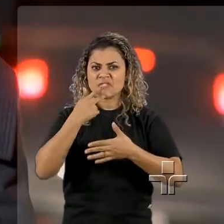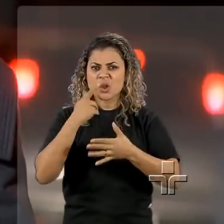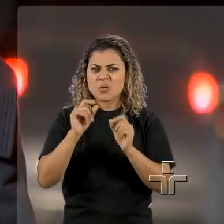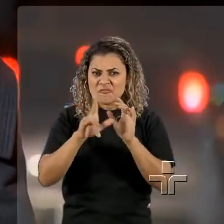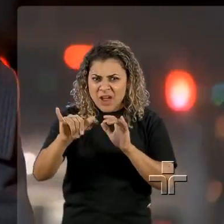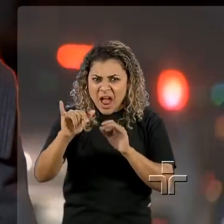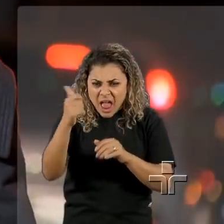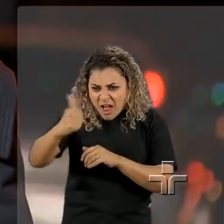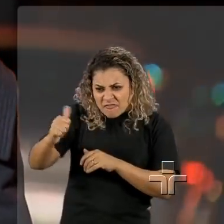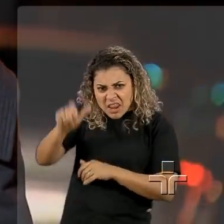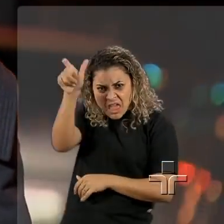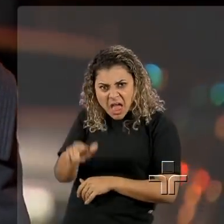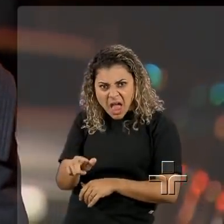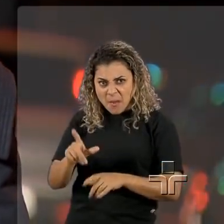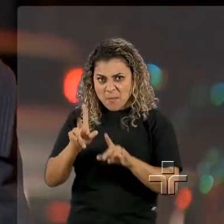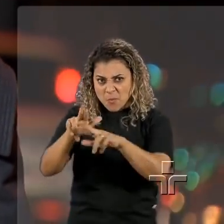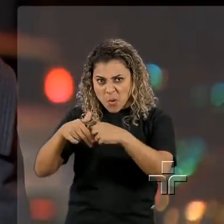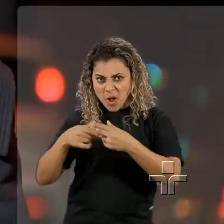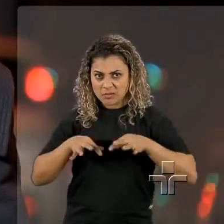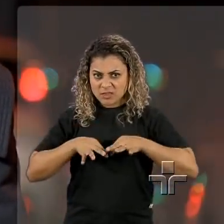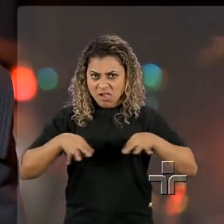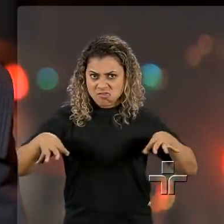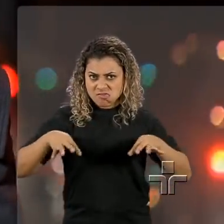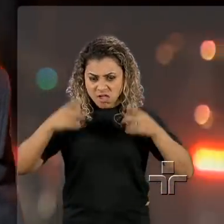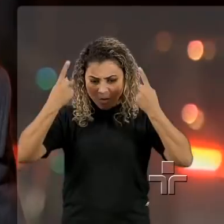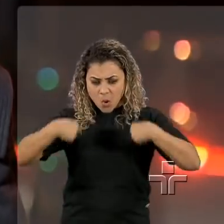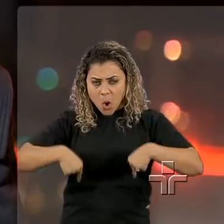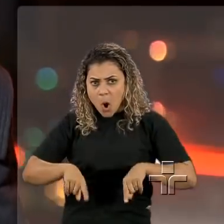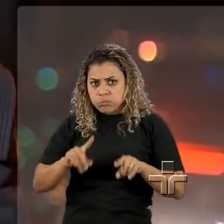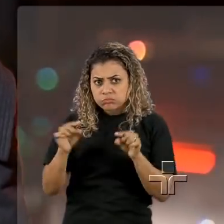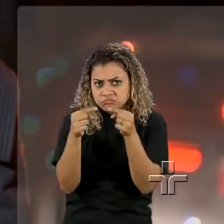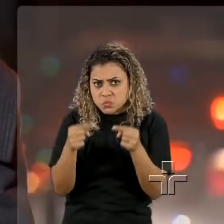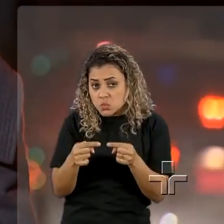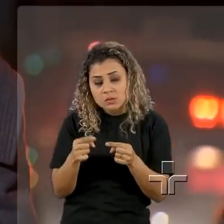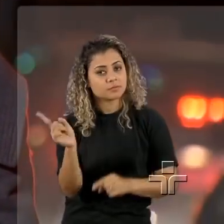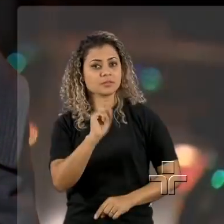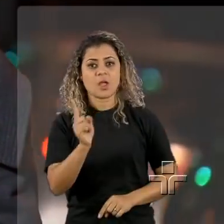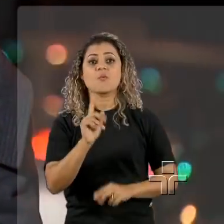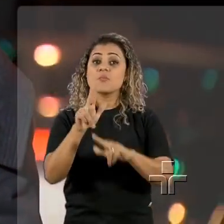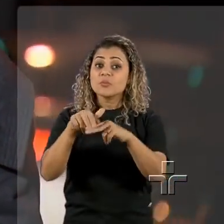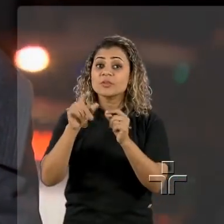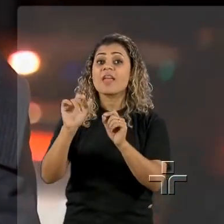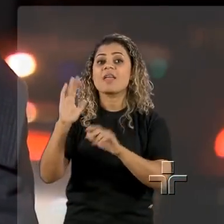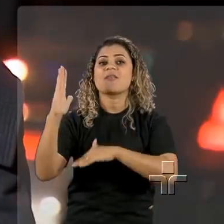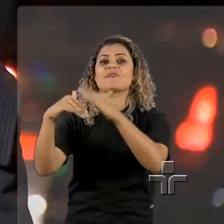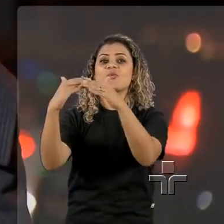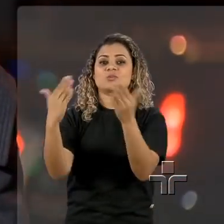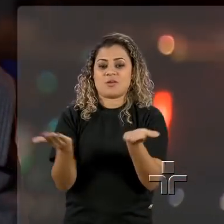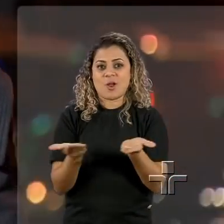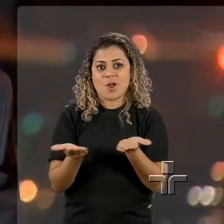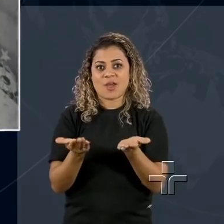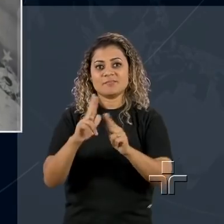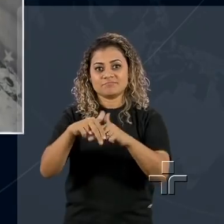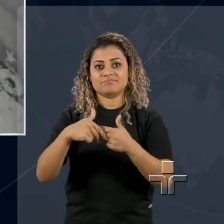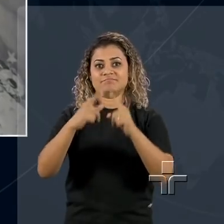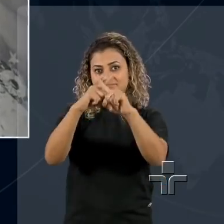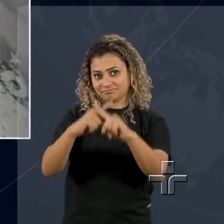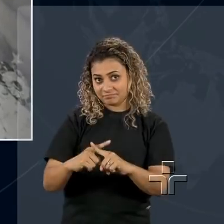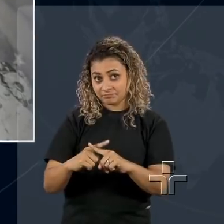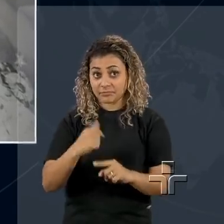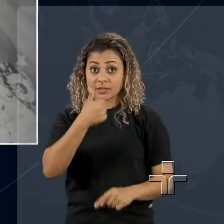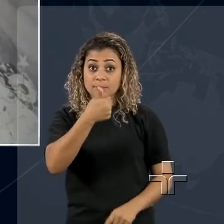1,80 m, esbelta e elegante. A coroa é o resultado do primeiro lugar no concurso de Miss ABCD Paulista deste ano. Quando eu